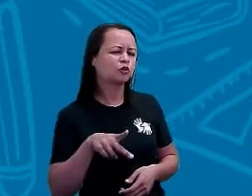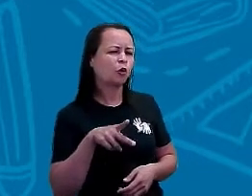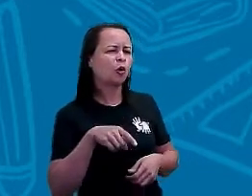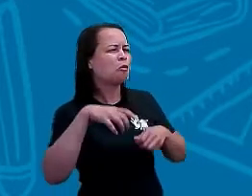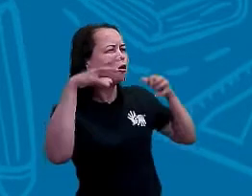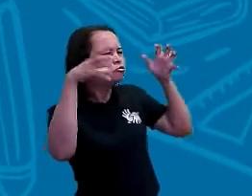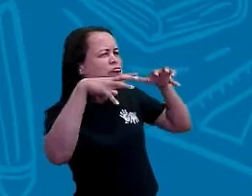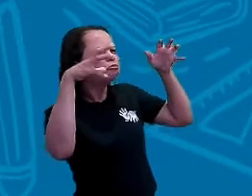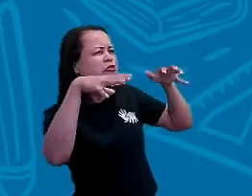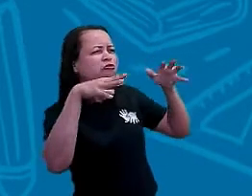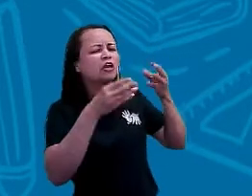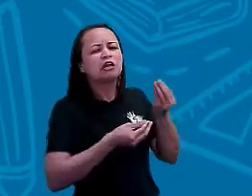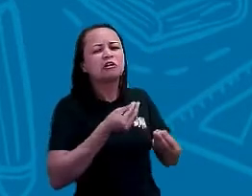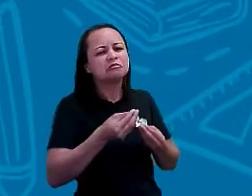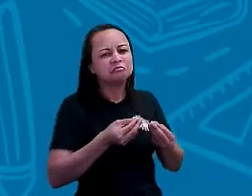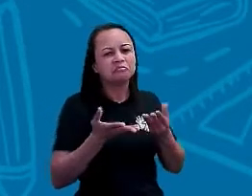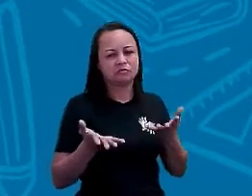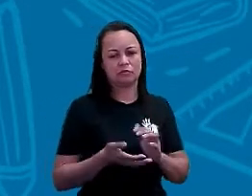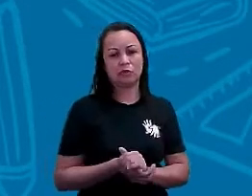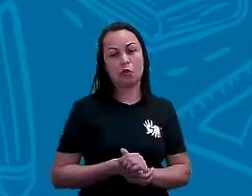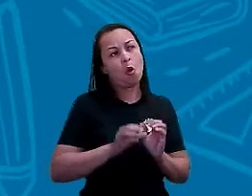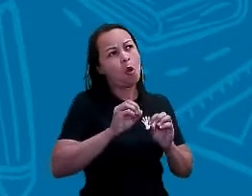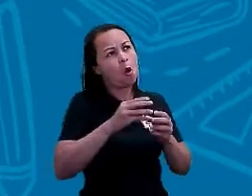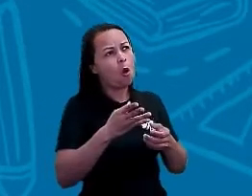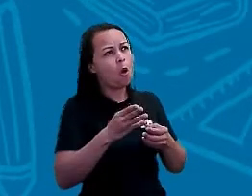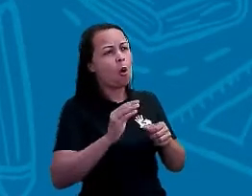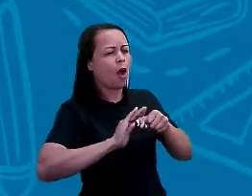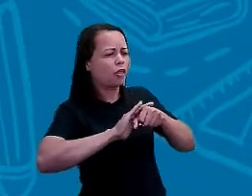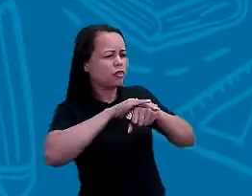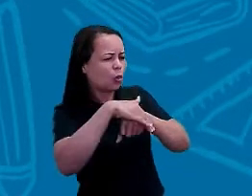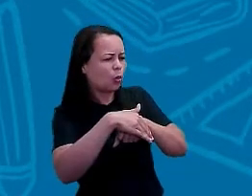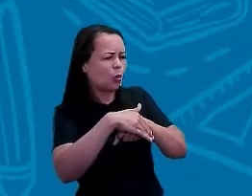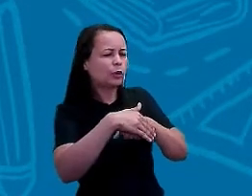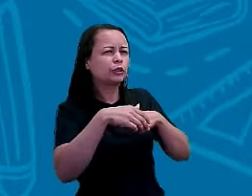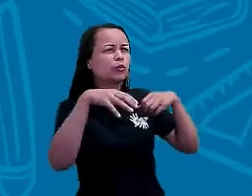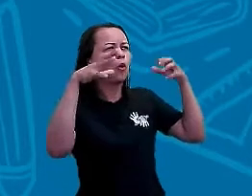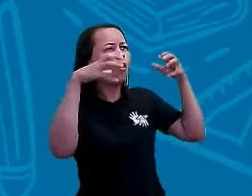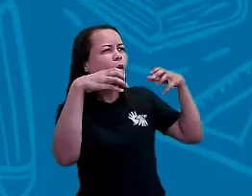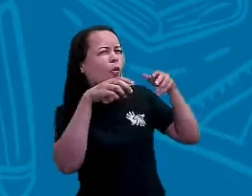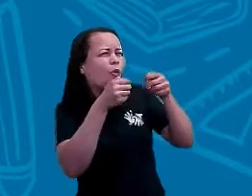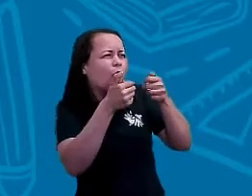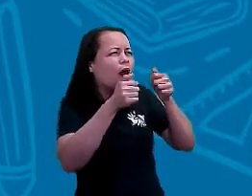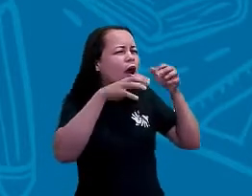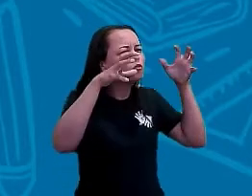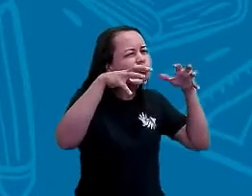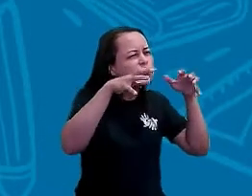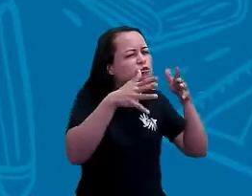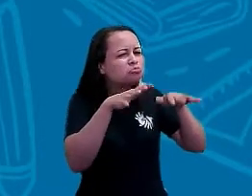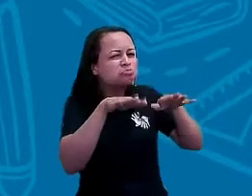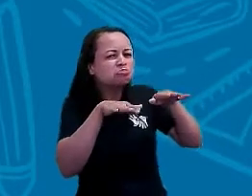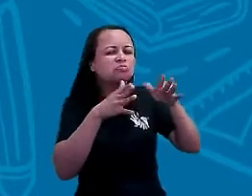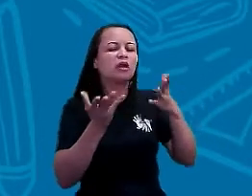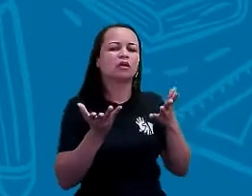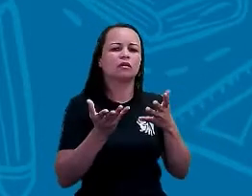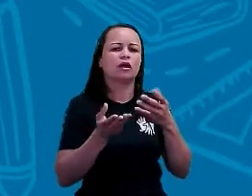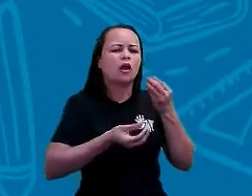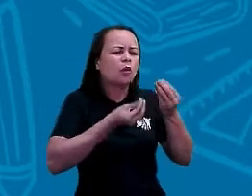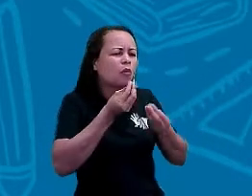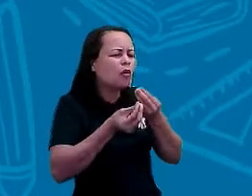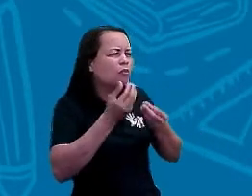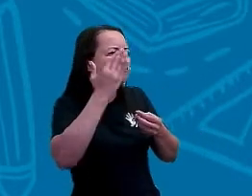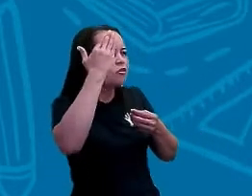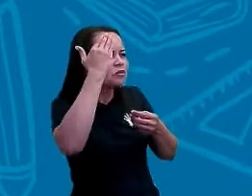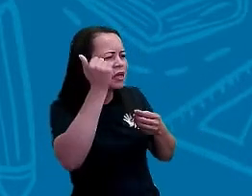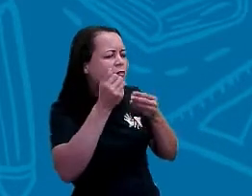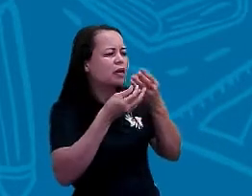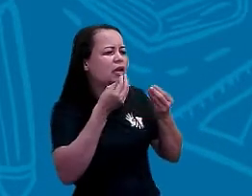Ou então, tiver à noite ou em dias nublados? Como eu vou saber que lado